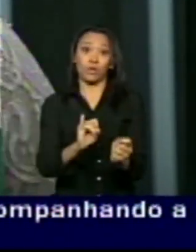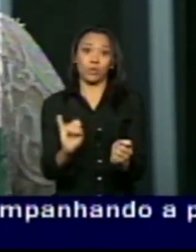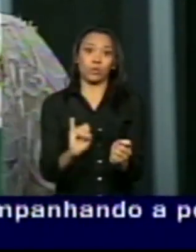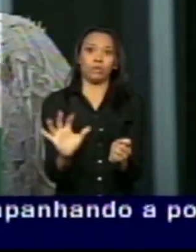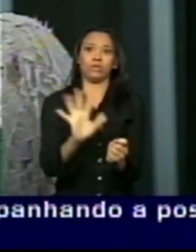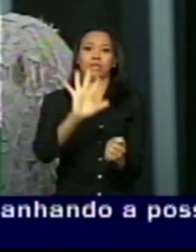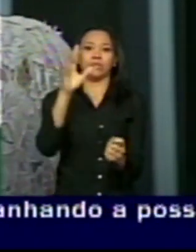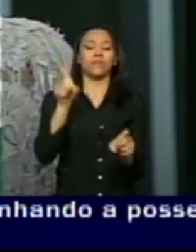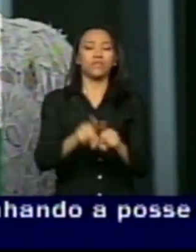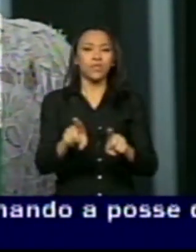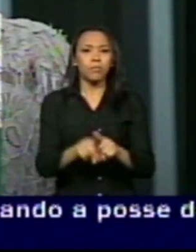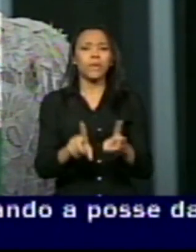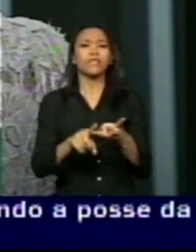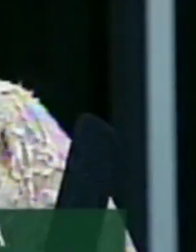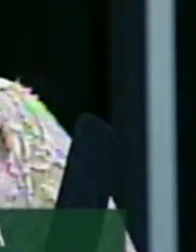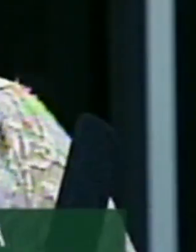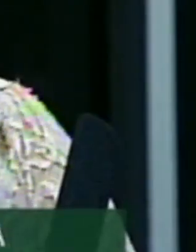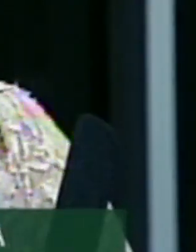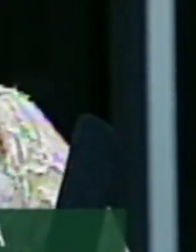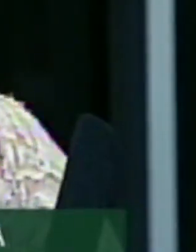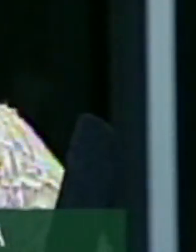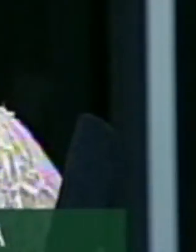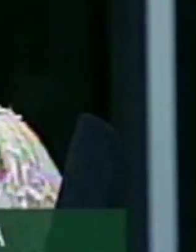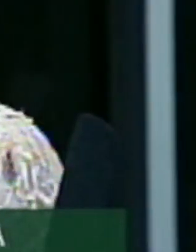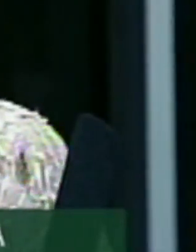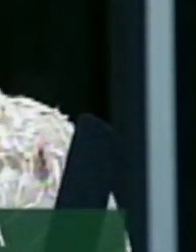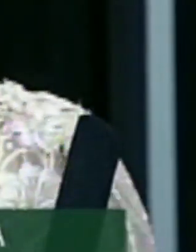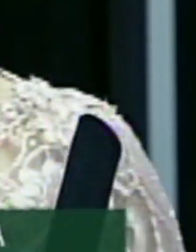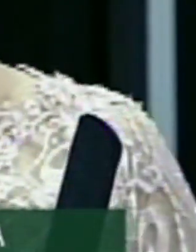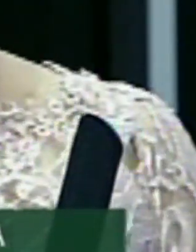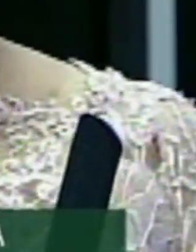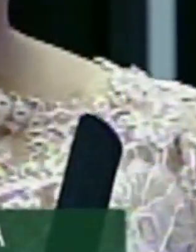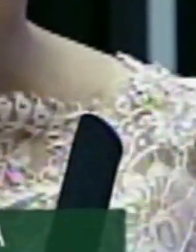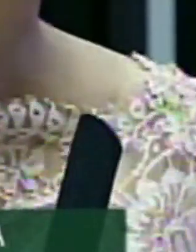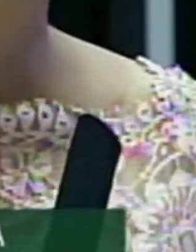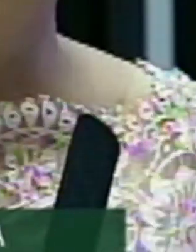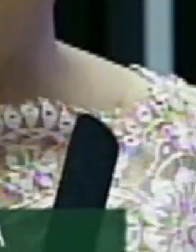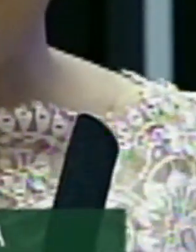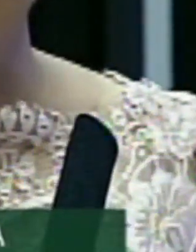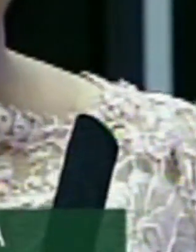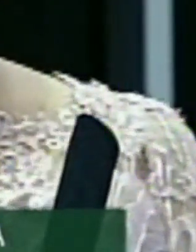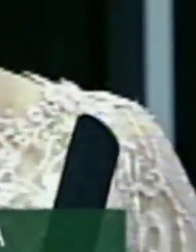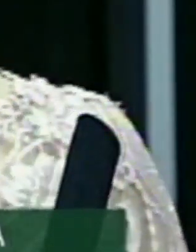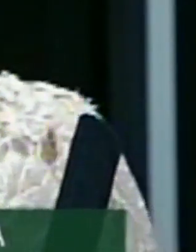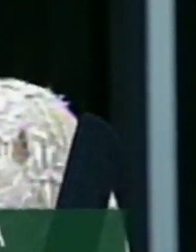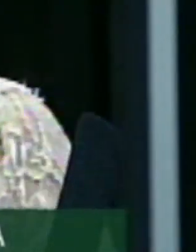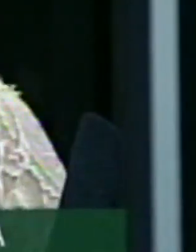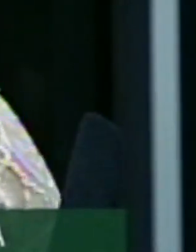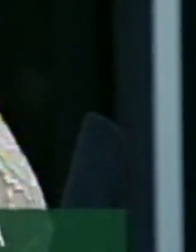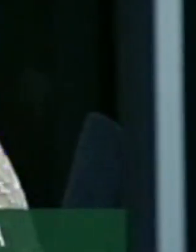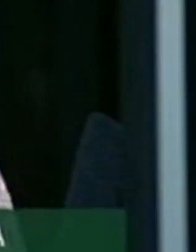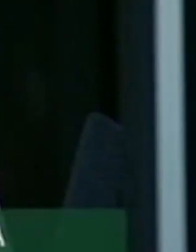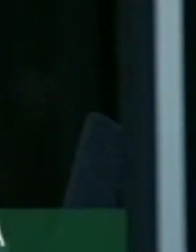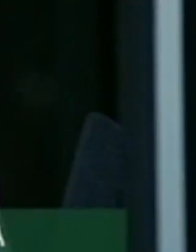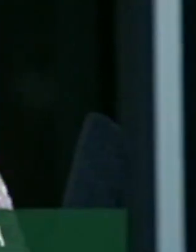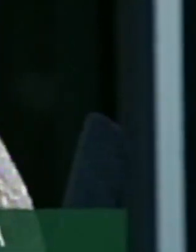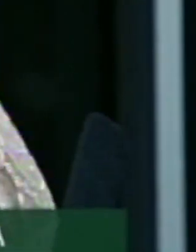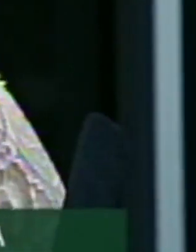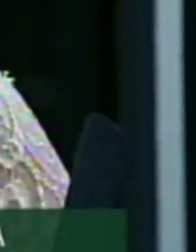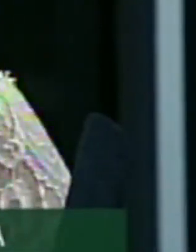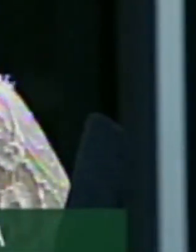imperativo da disciplina fiscal tudo isso voltado para o que é mais importante e mais